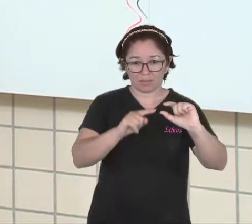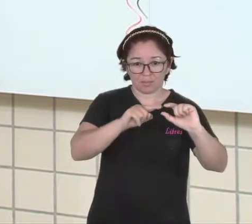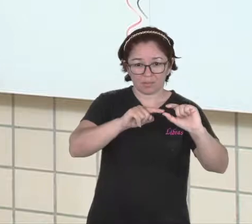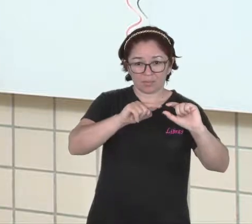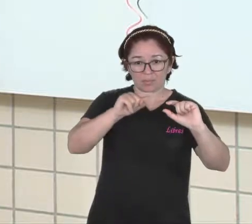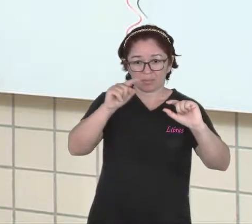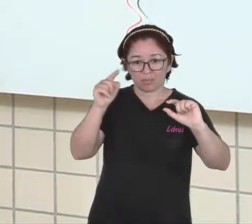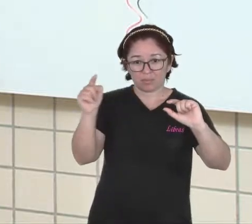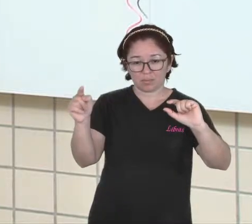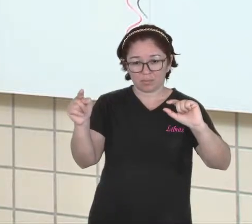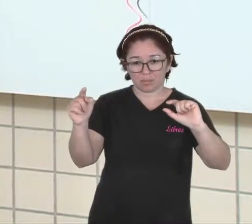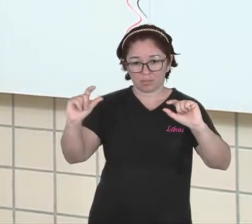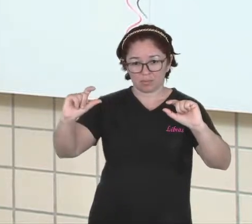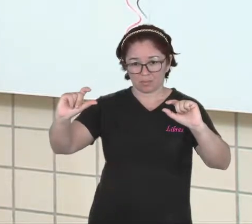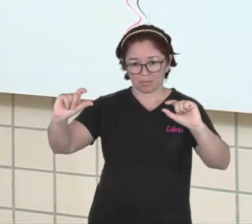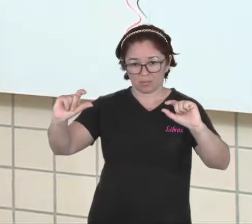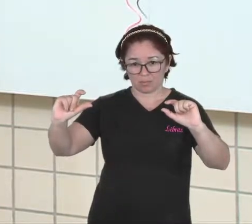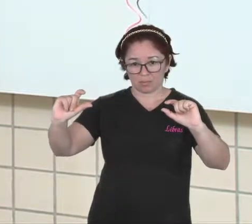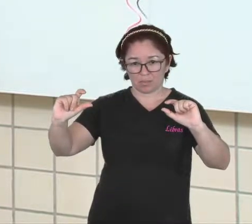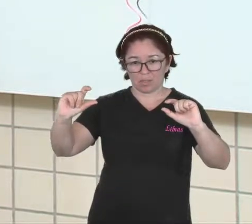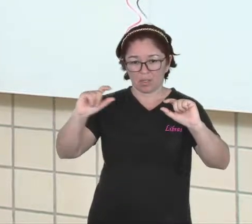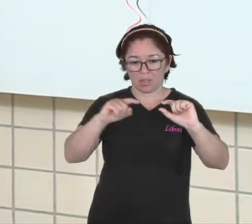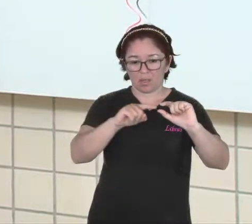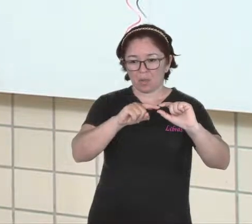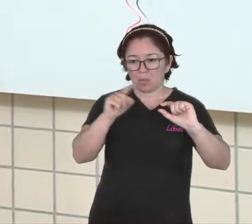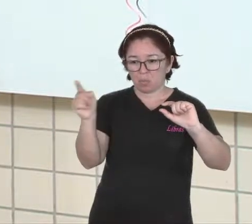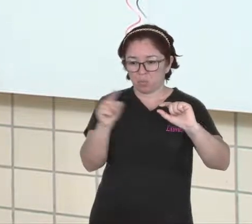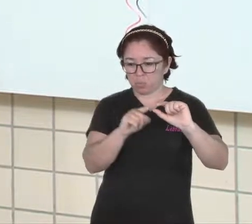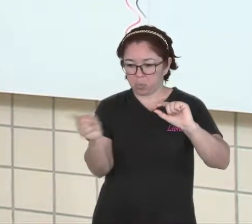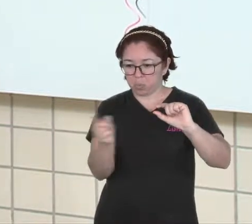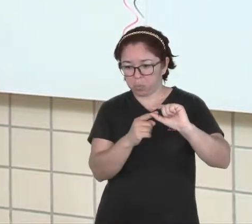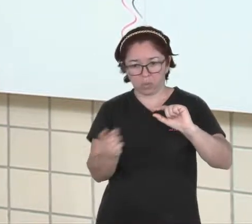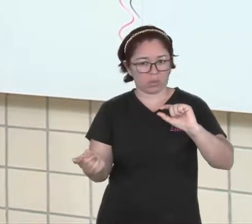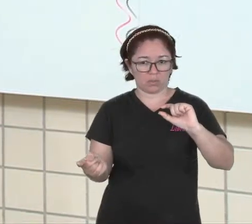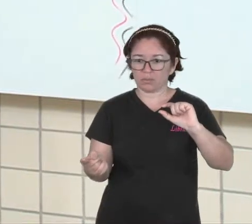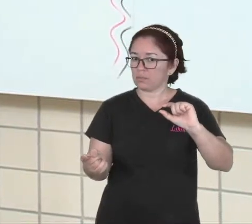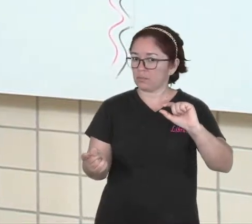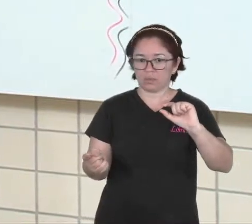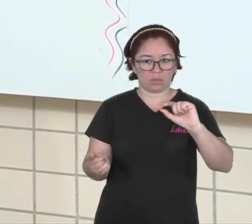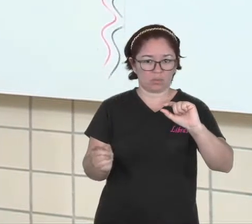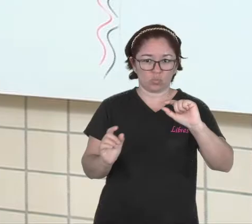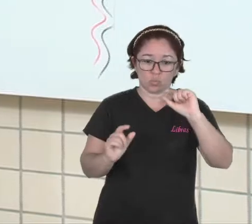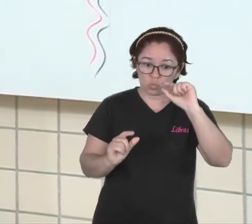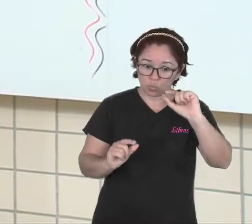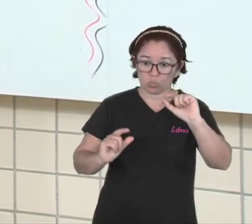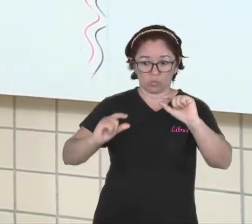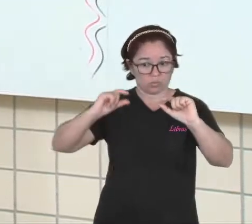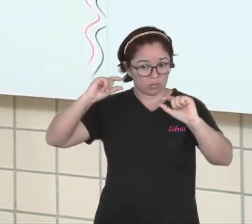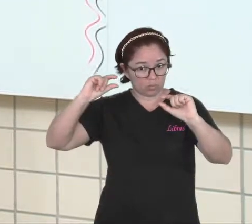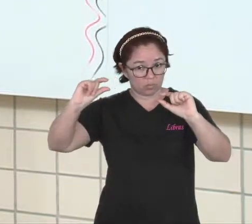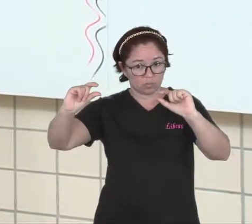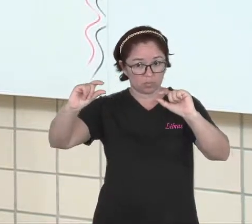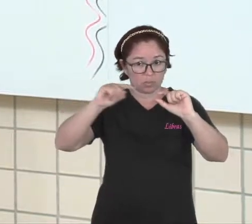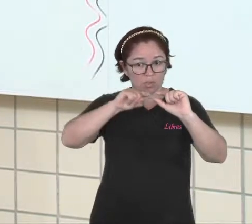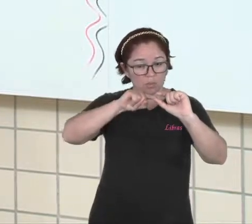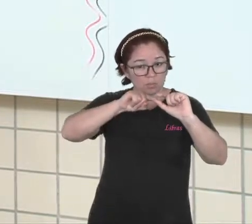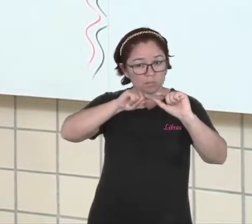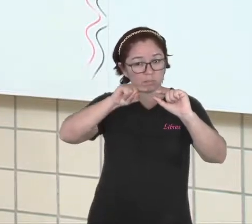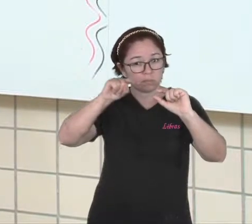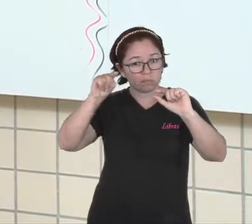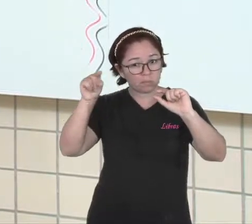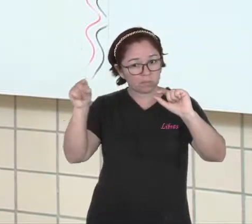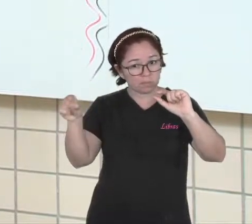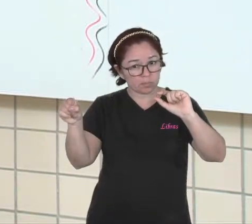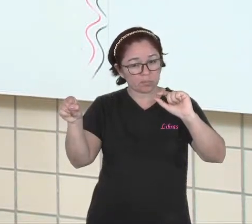tenho 5 e, por exemplo, o 6 como resposta para o 1. Ok? Então, se essa relação é de apenas